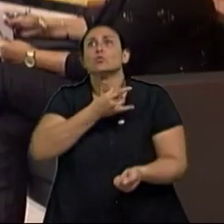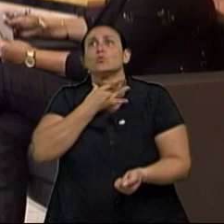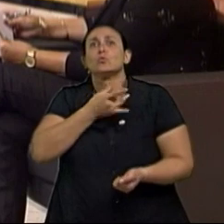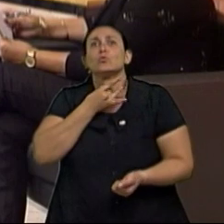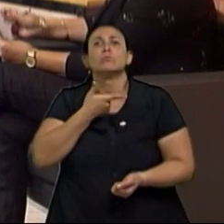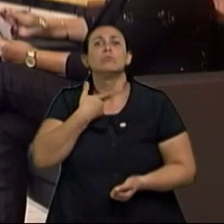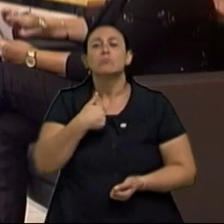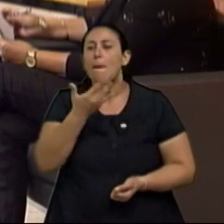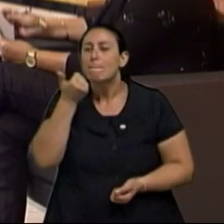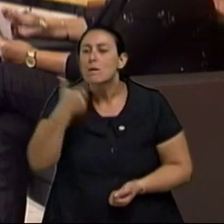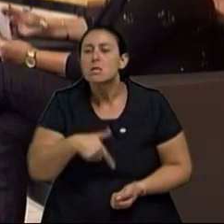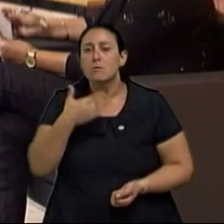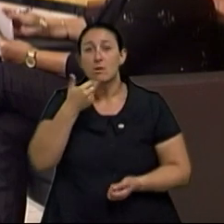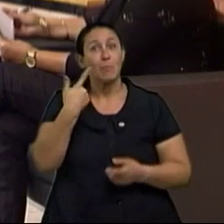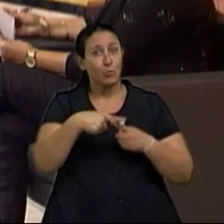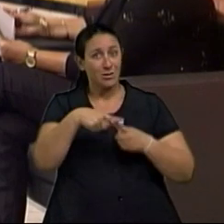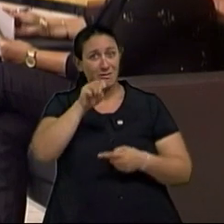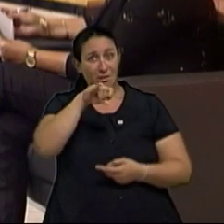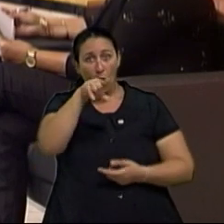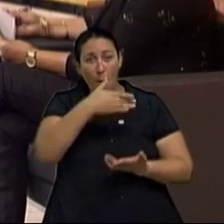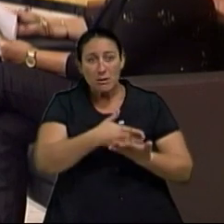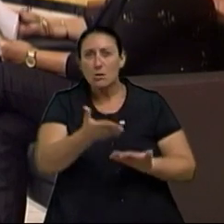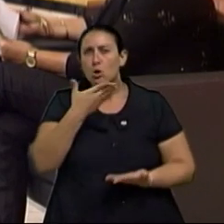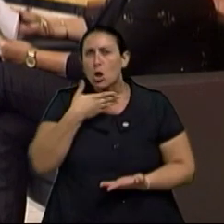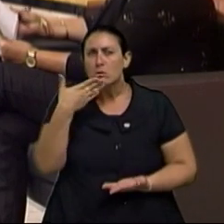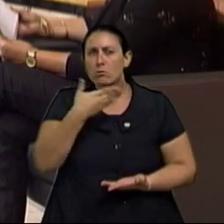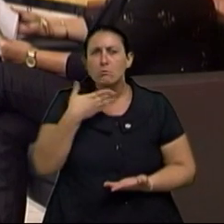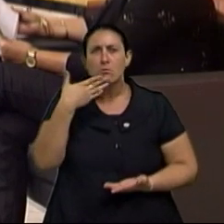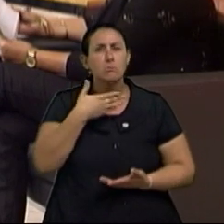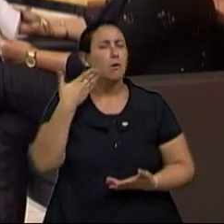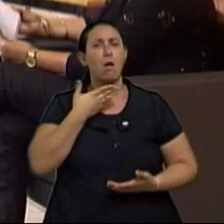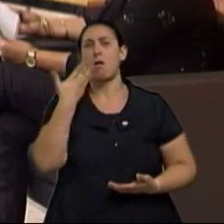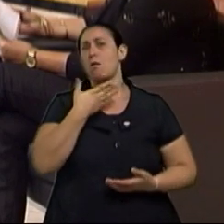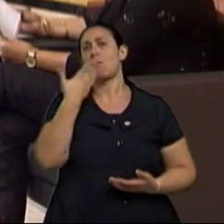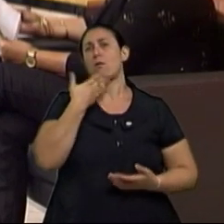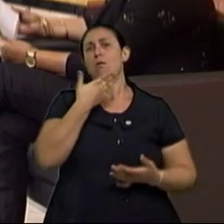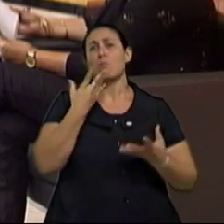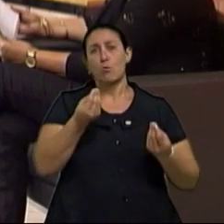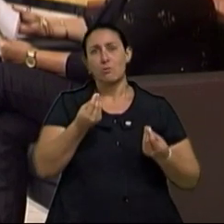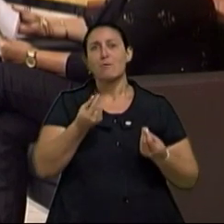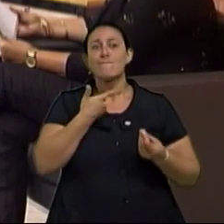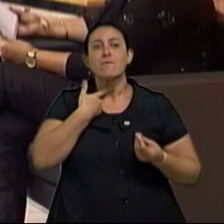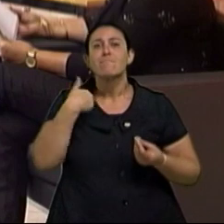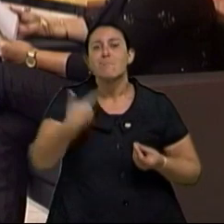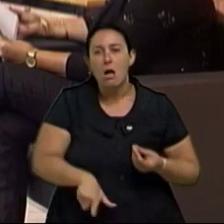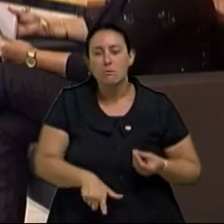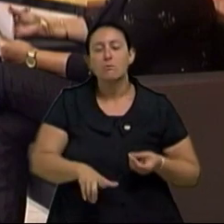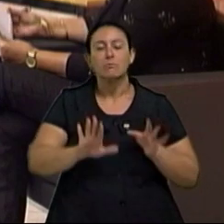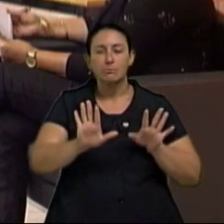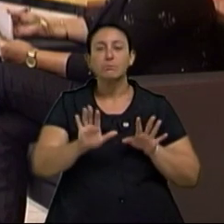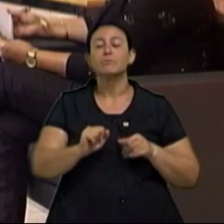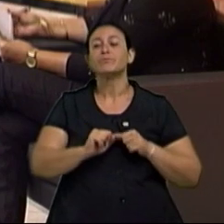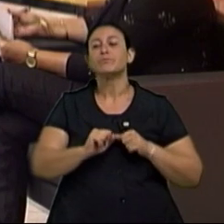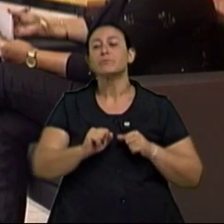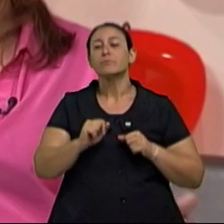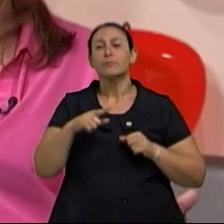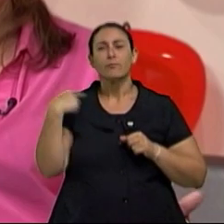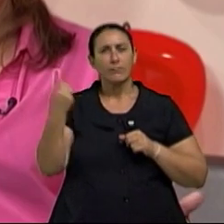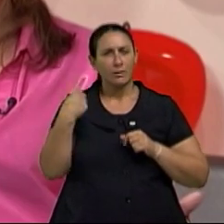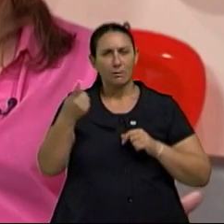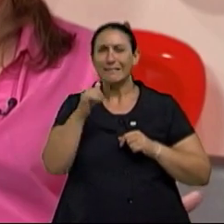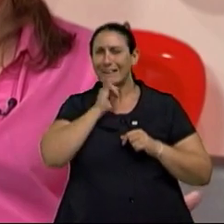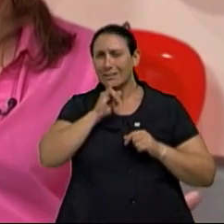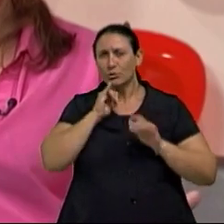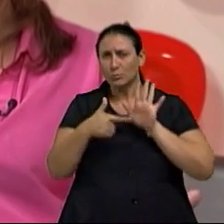dizendo que o consumo muito de açúcar, quanto mais você consome açúcar, mais vontade você tem. E aí os testes